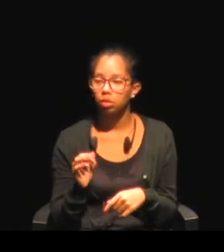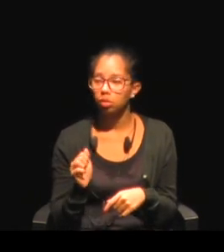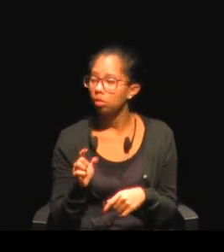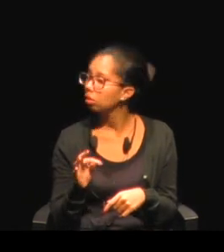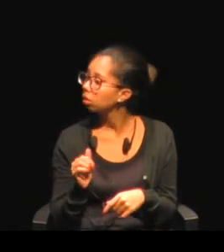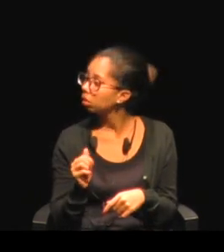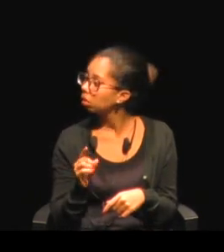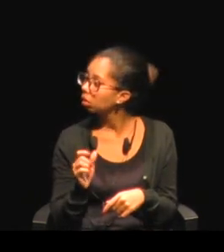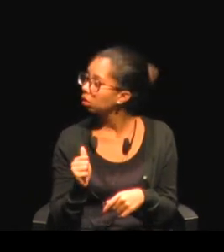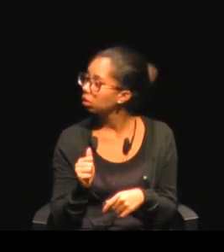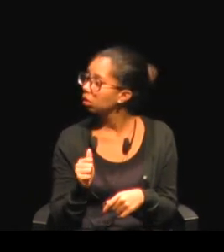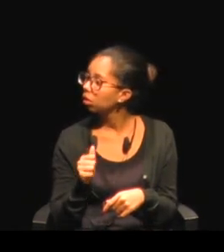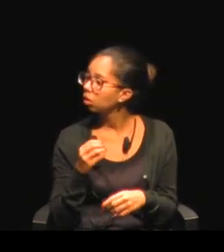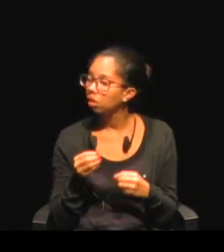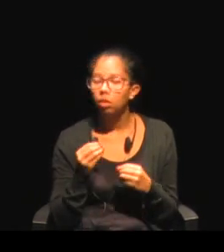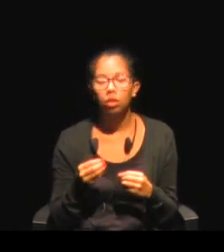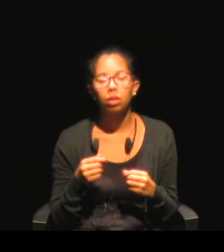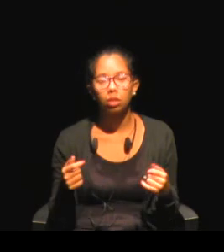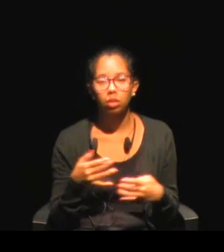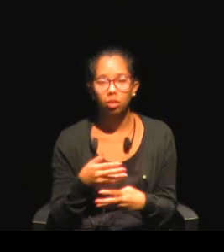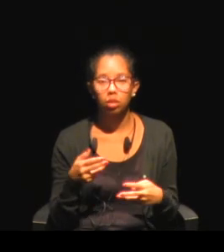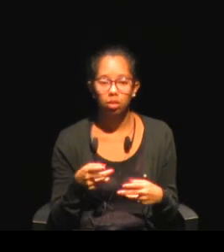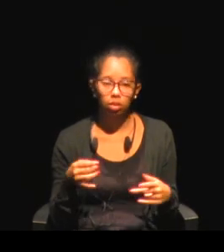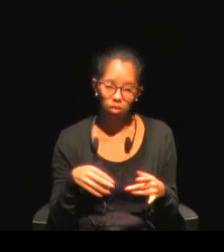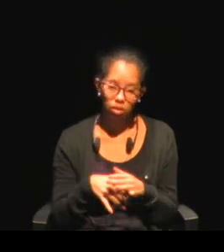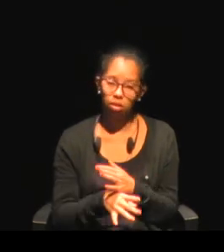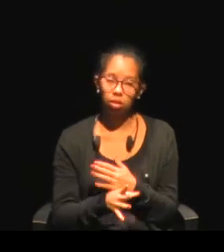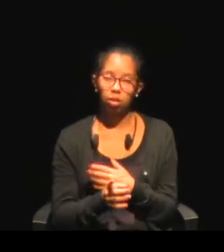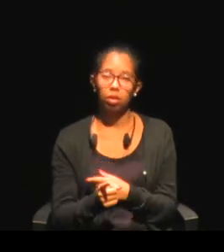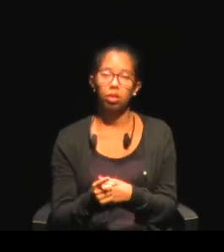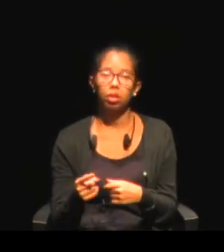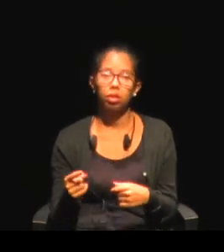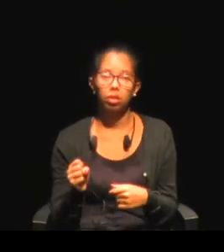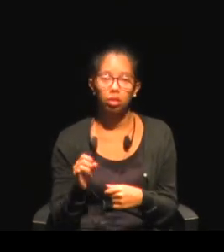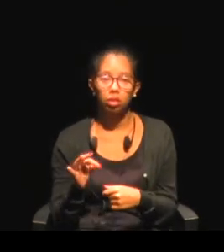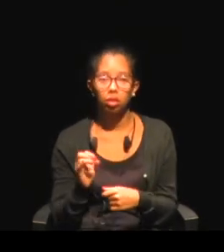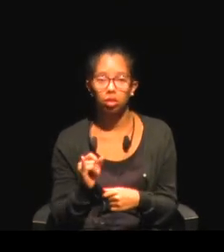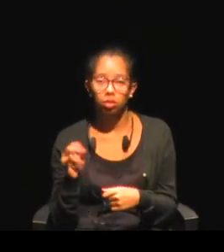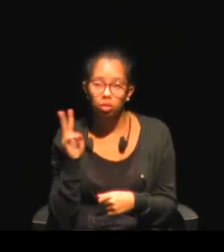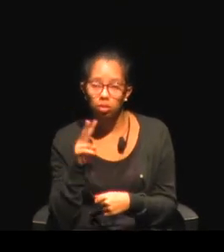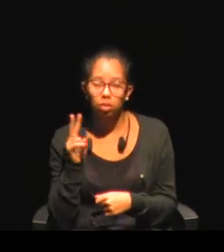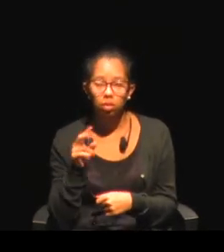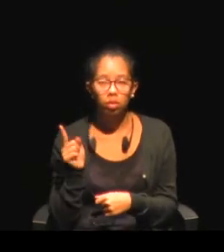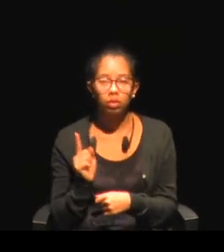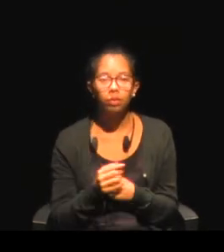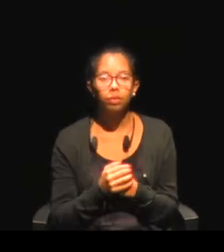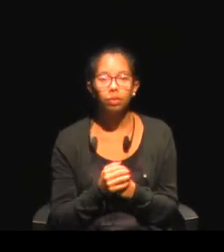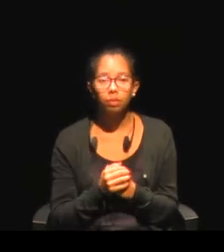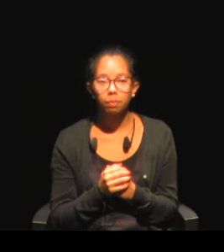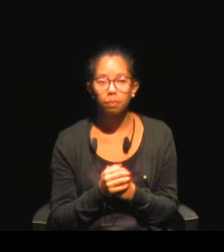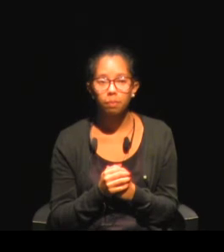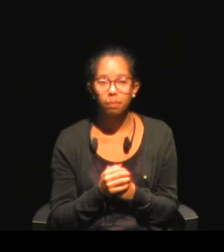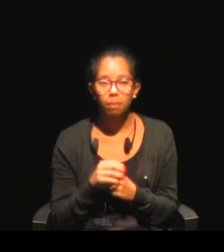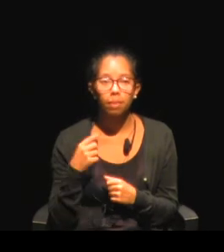rua, atualmente o CTN existe nesse lugar aqui, então a gente mantém aquela pequena construção de madeira